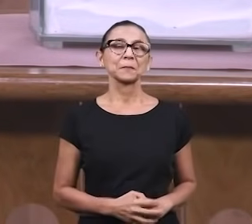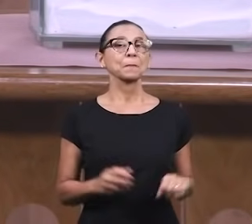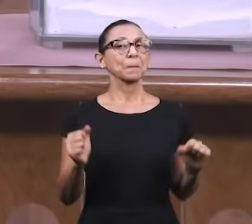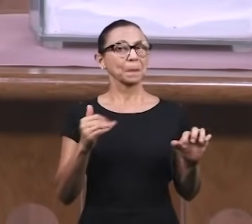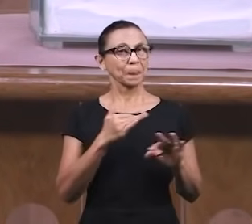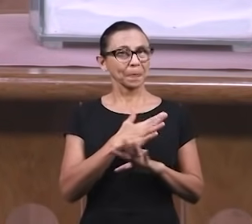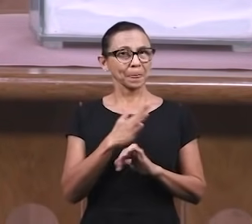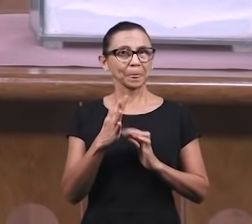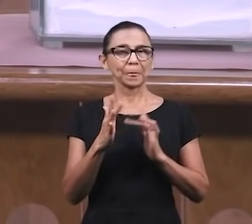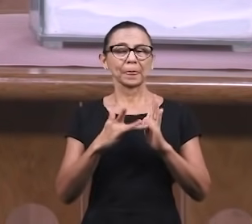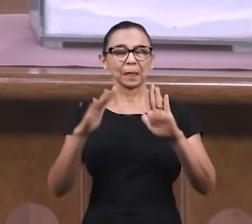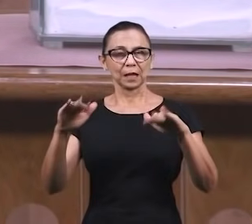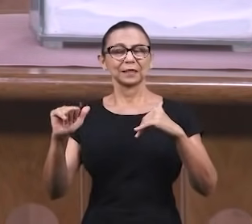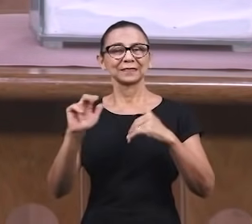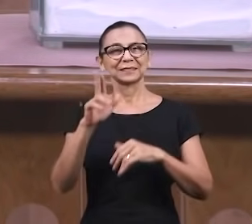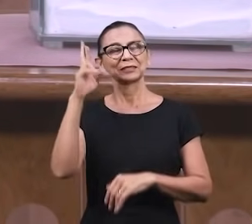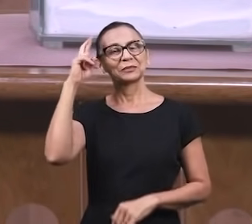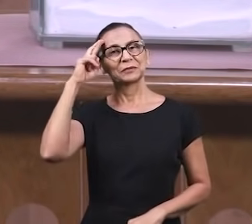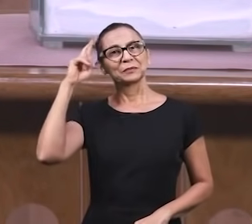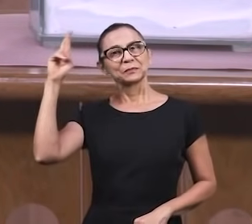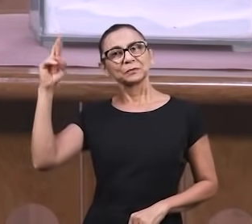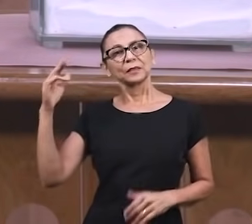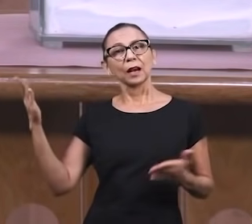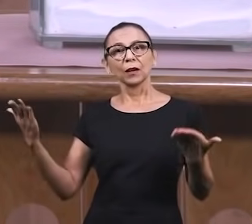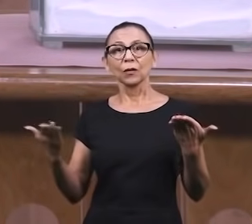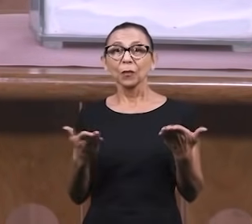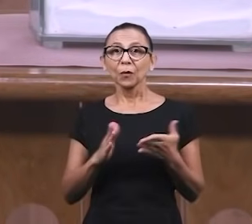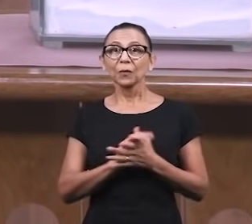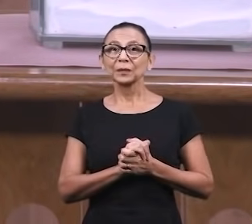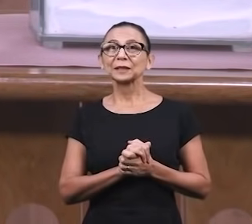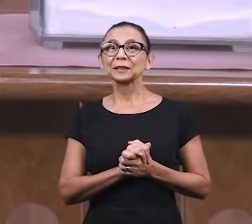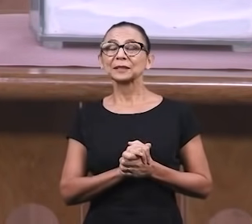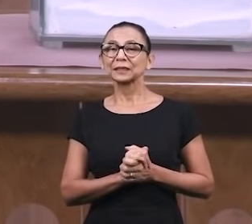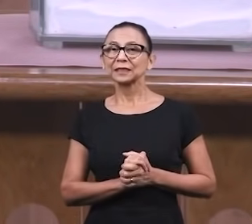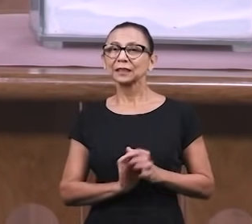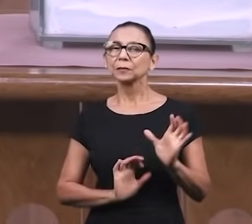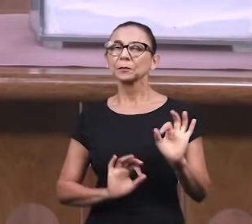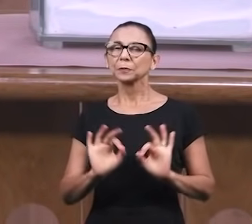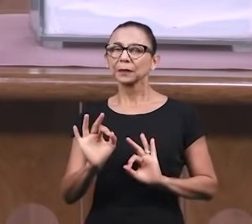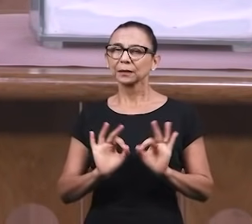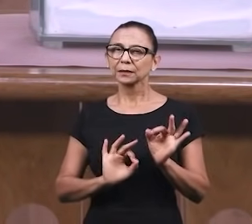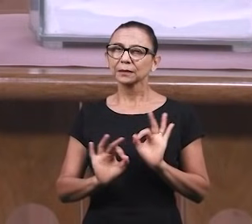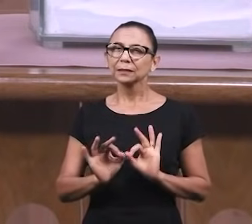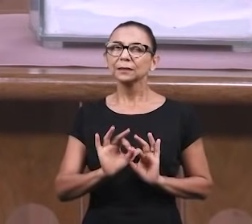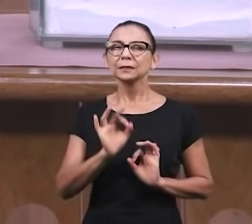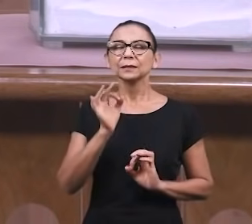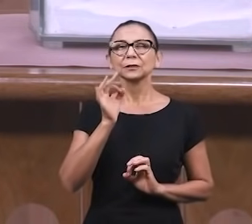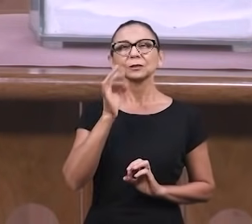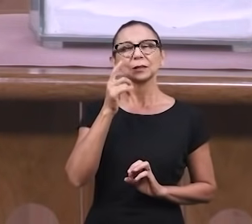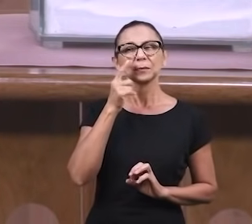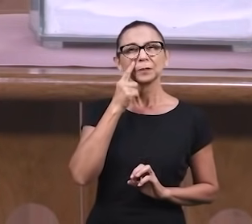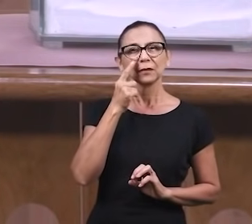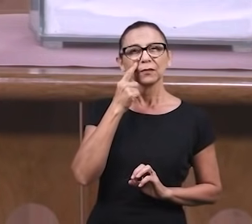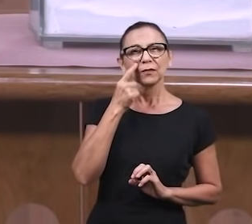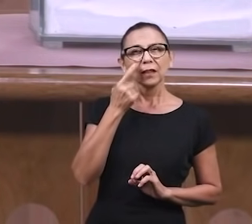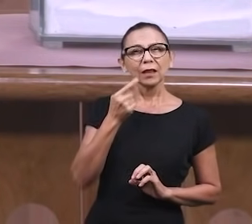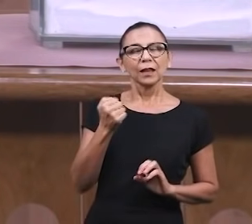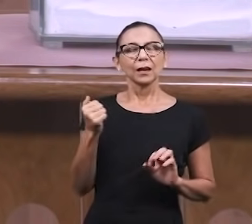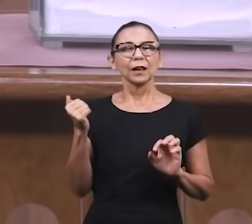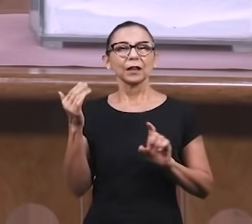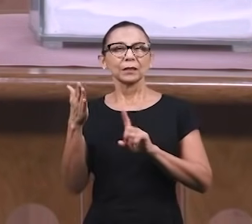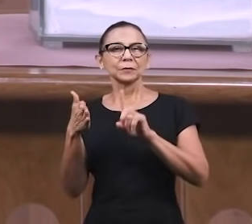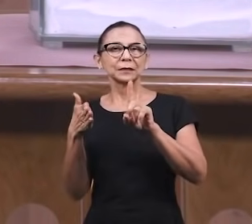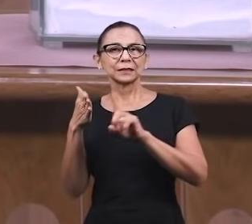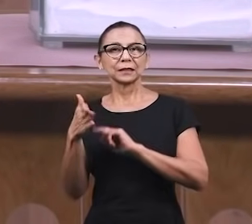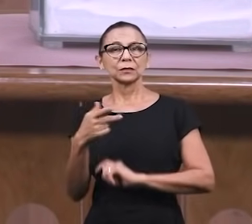Glória a Jesus, louvado seja o nome do Senhor. Nós estamos agora nos preparando para assistir e ouvir, né, a mensagem que será